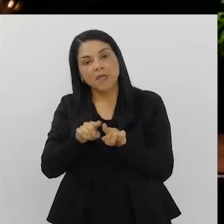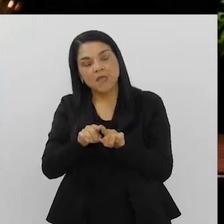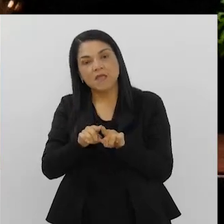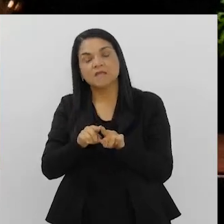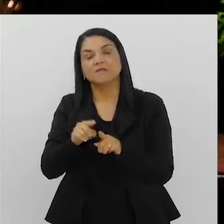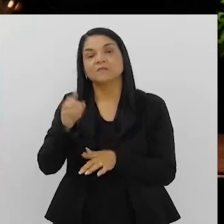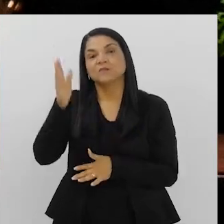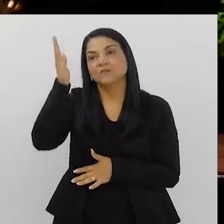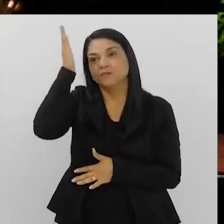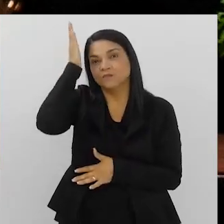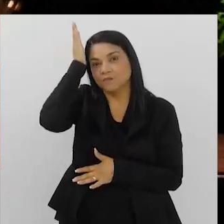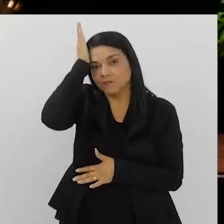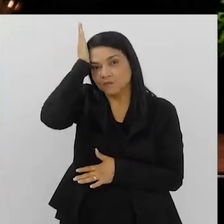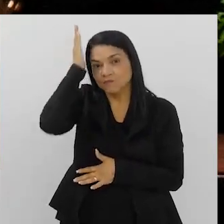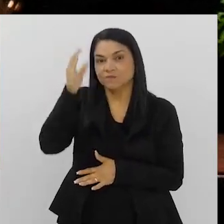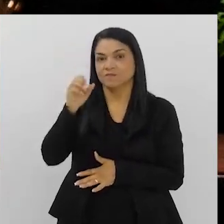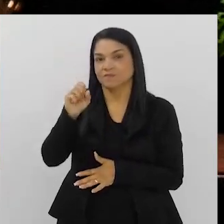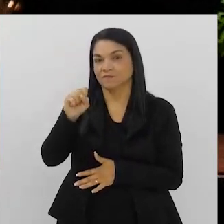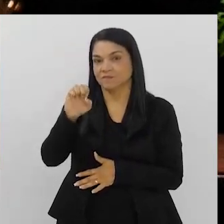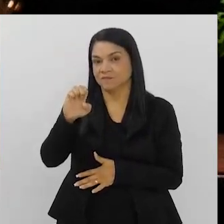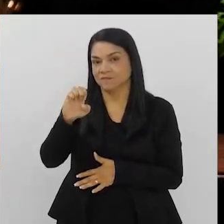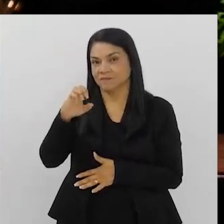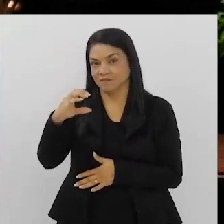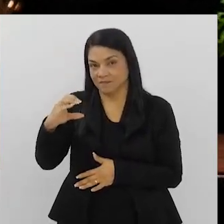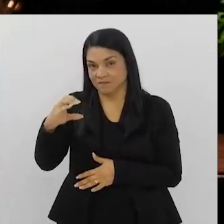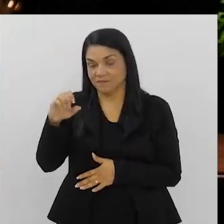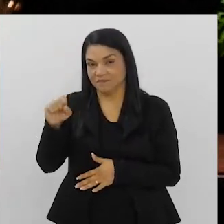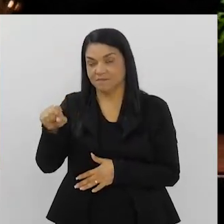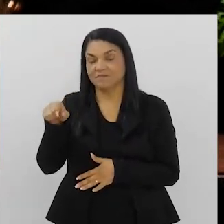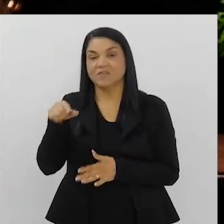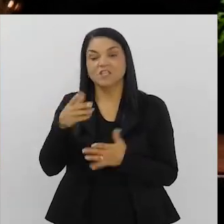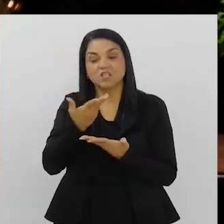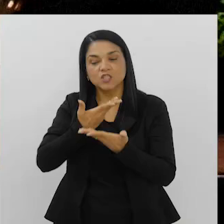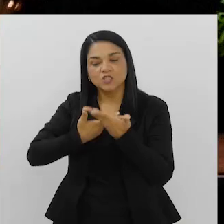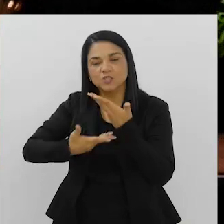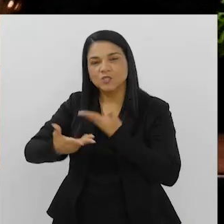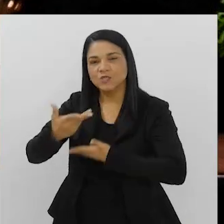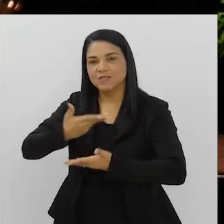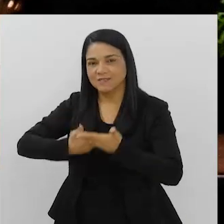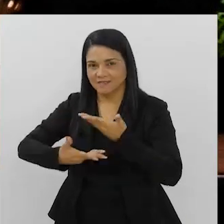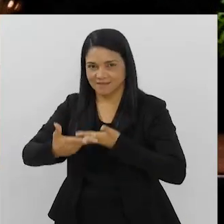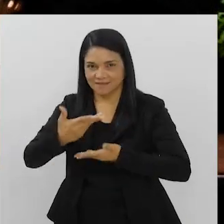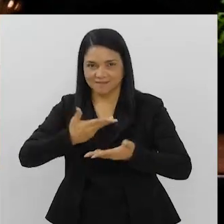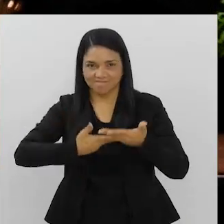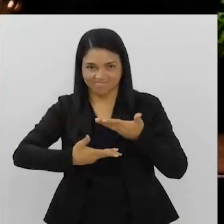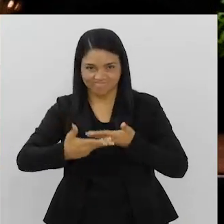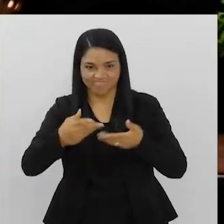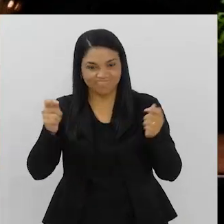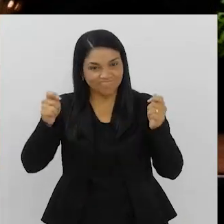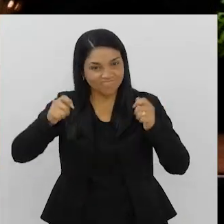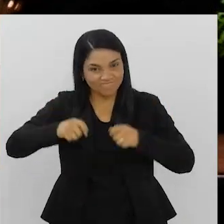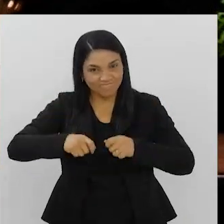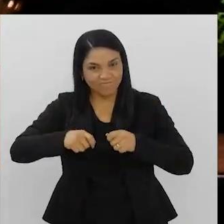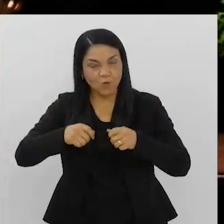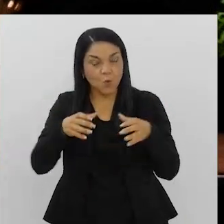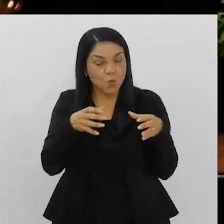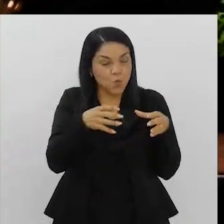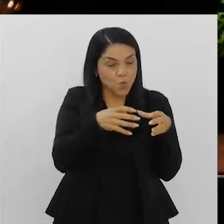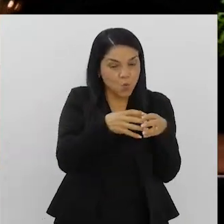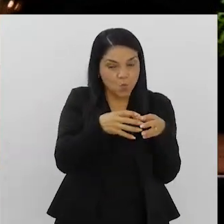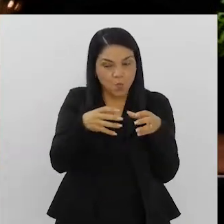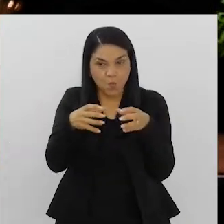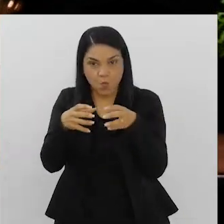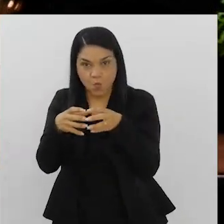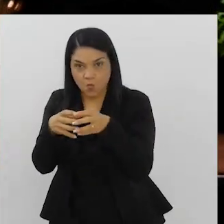que o SESC ele tem essa possibilidade, como a gente disse, da socialização. Então, a gente